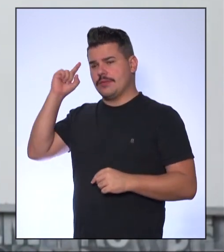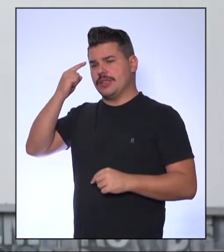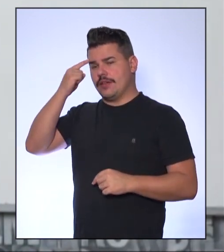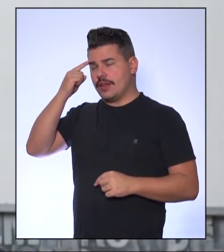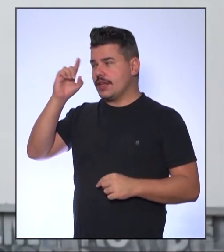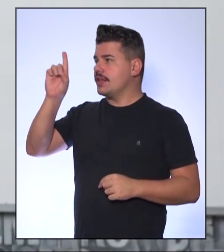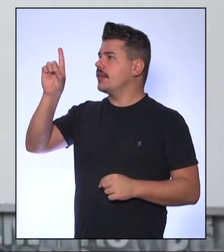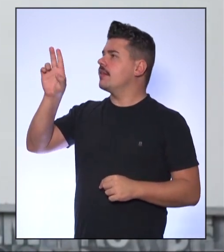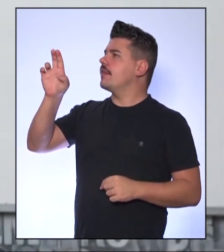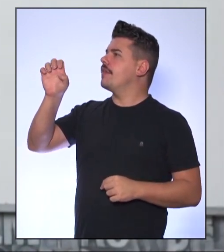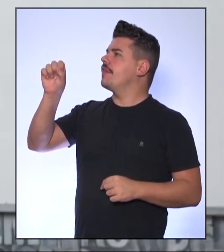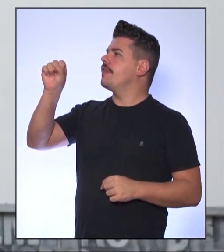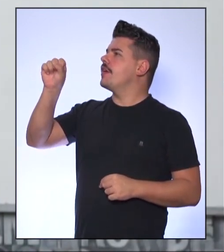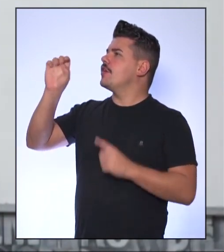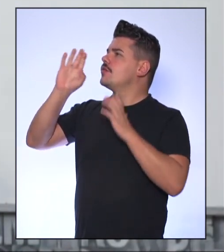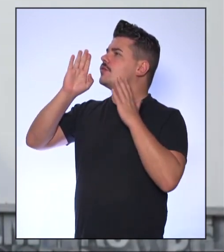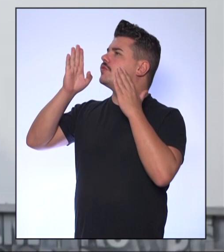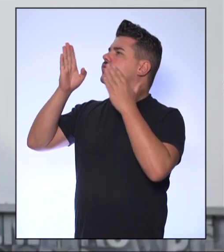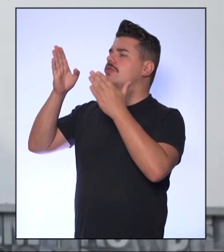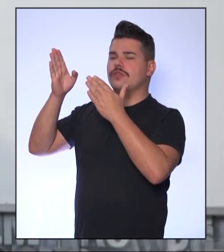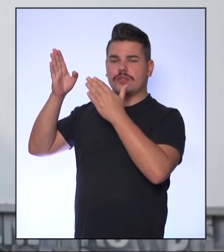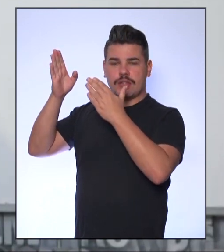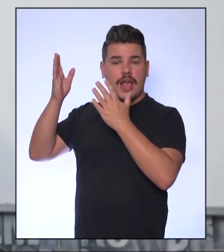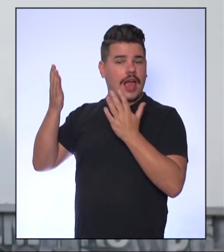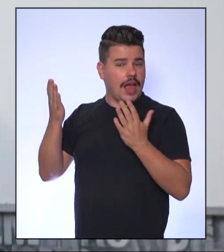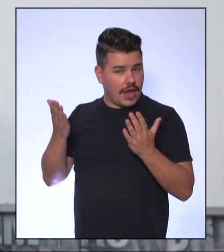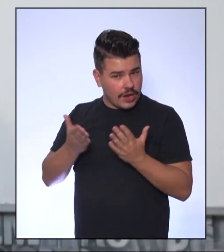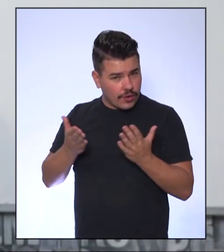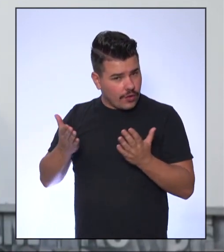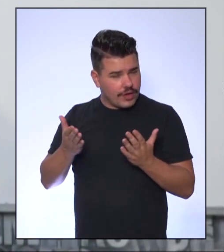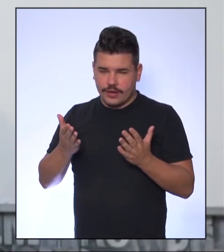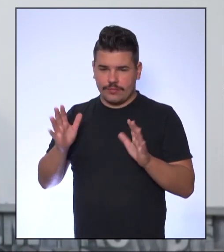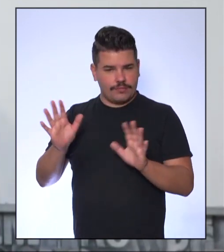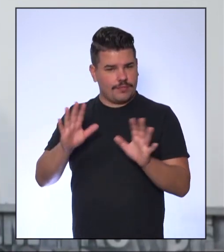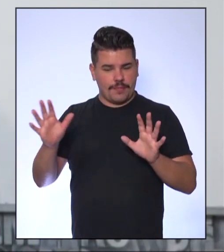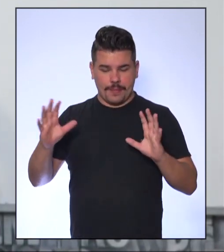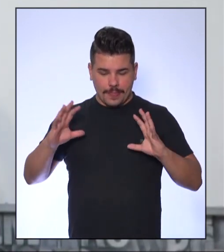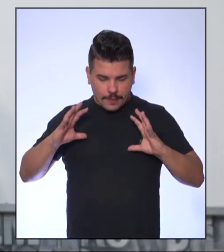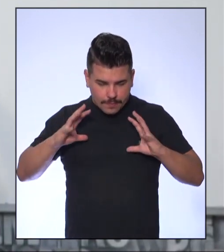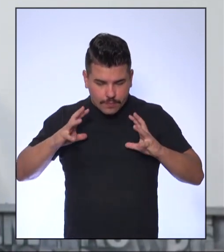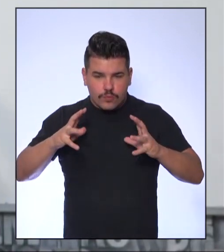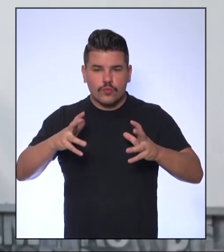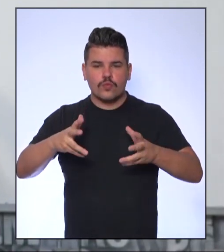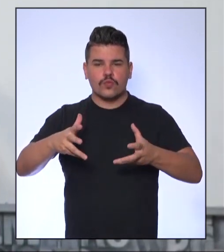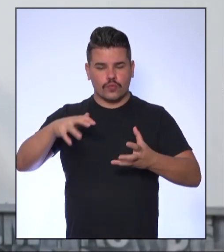teocêntrico. E agora, professor, eu vou ter o pensamento